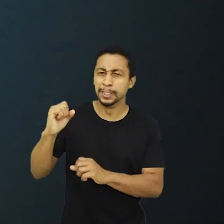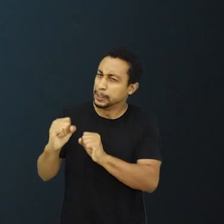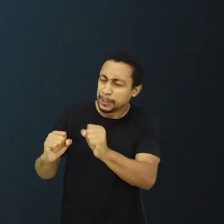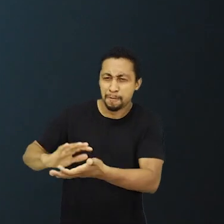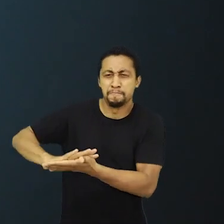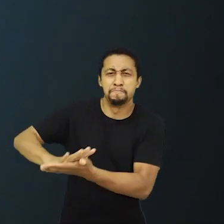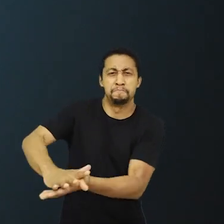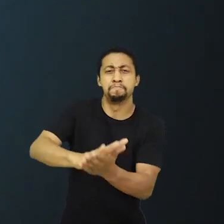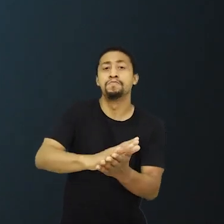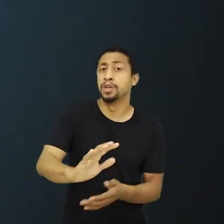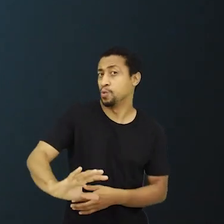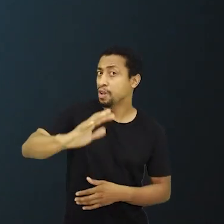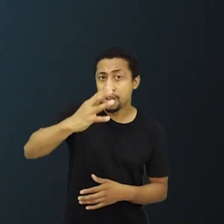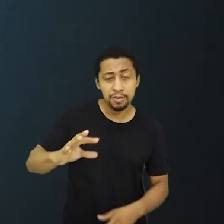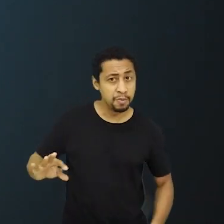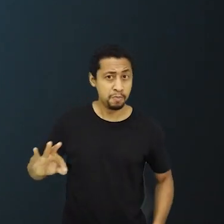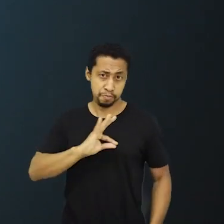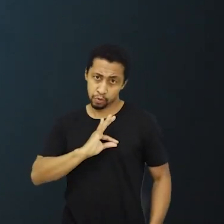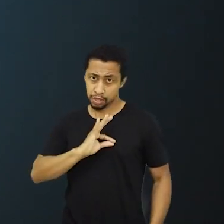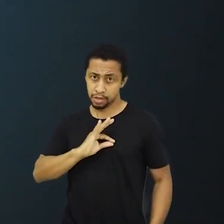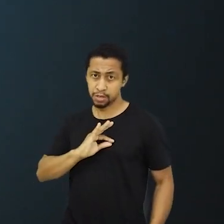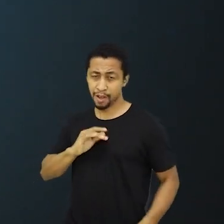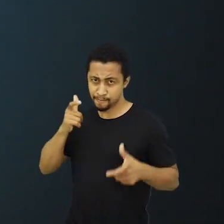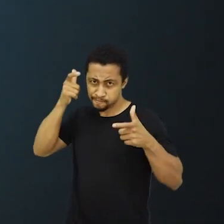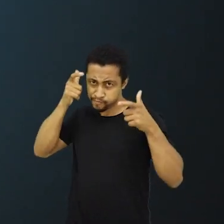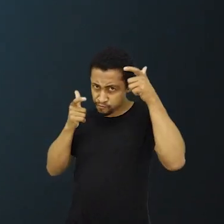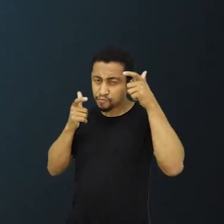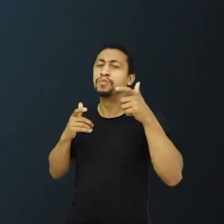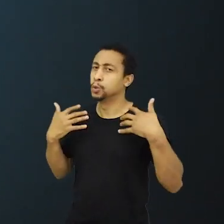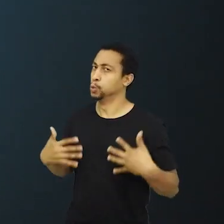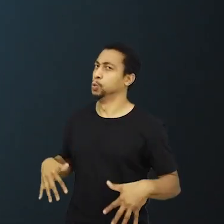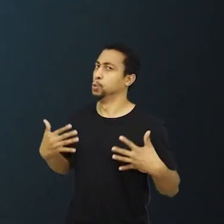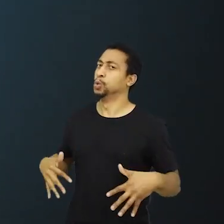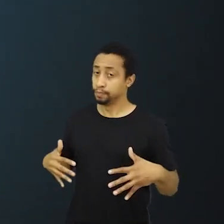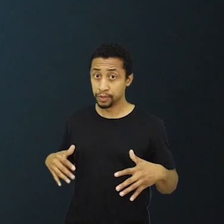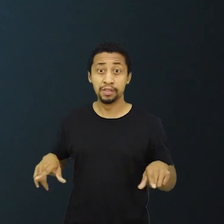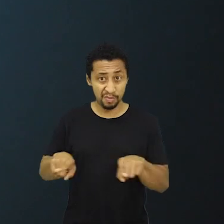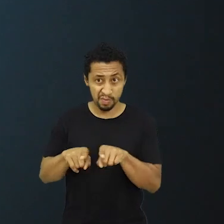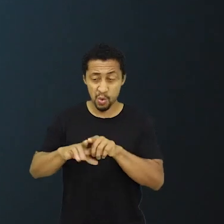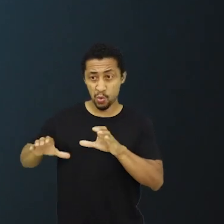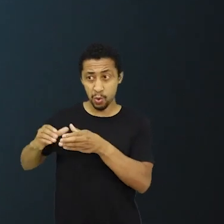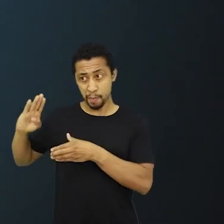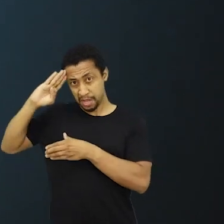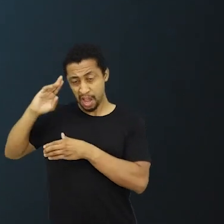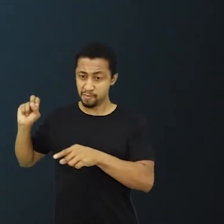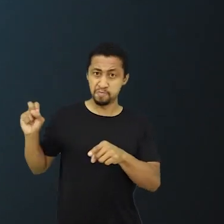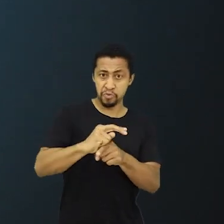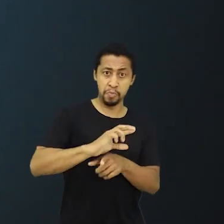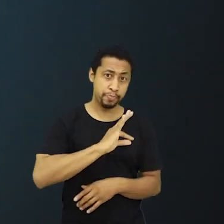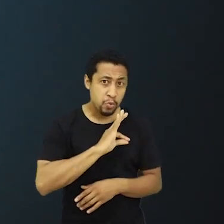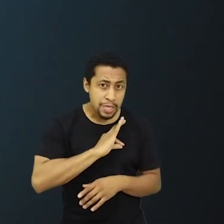brutalidade da polícia militar, a militarização da polícia, e